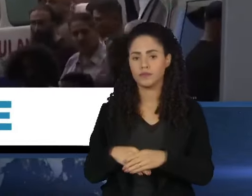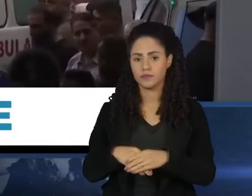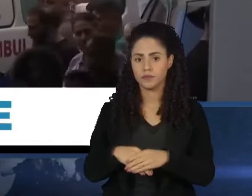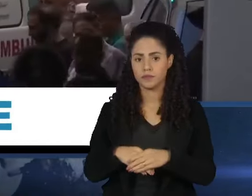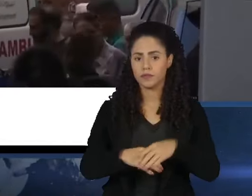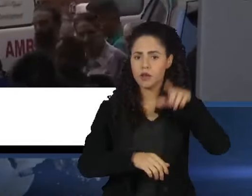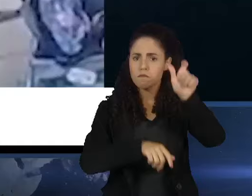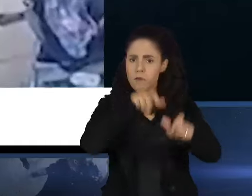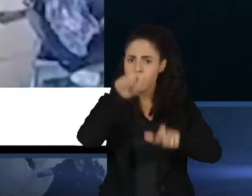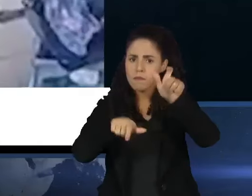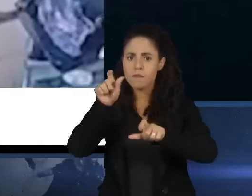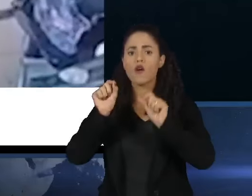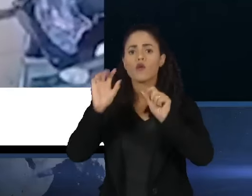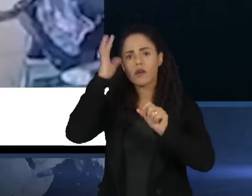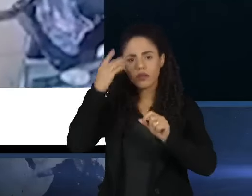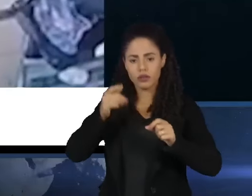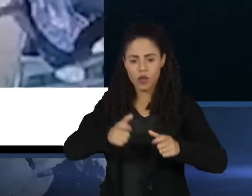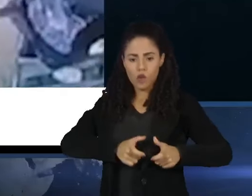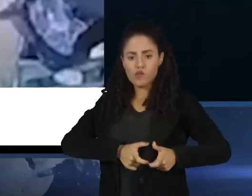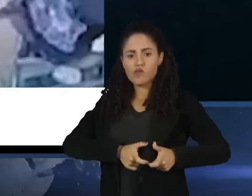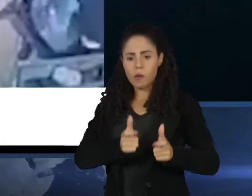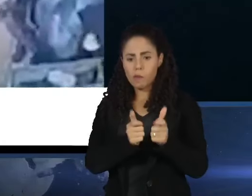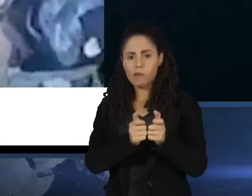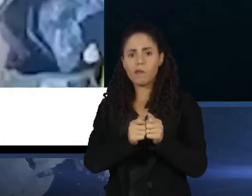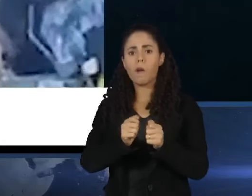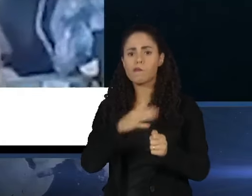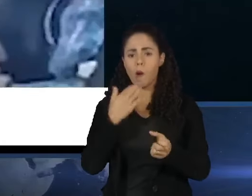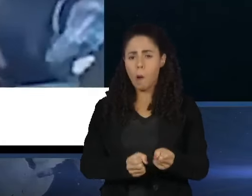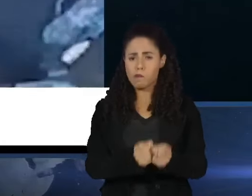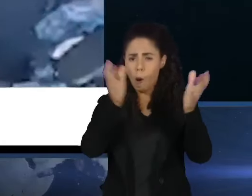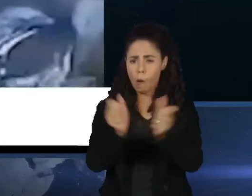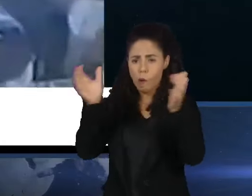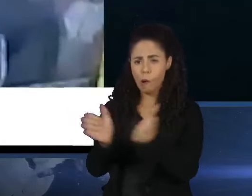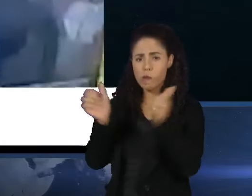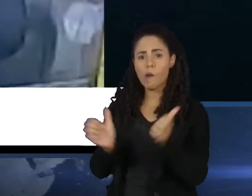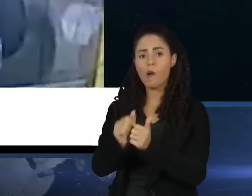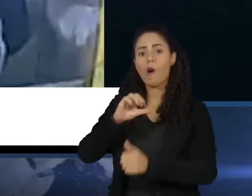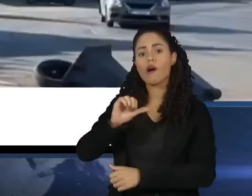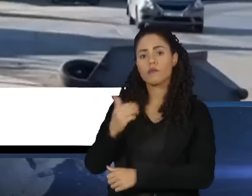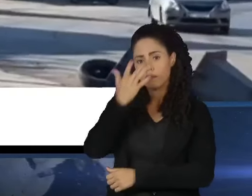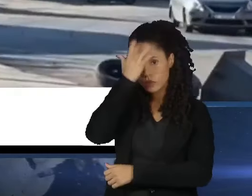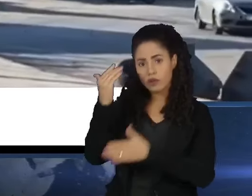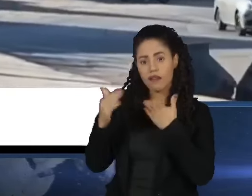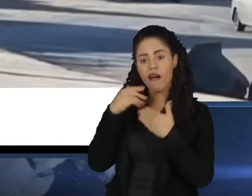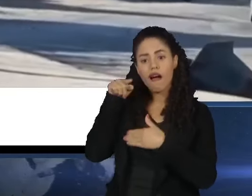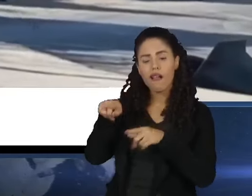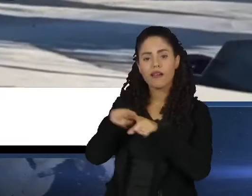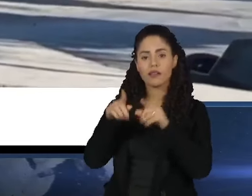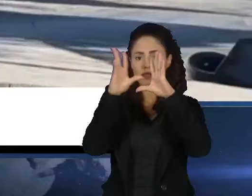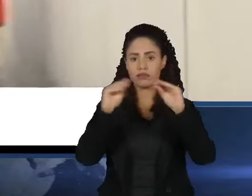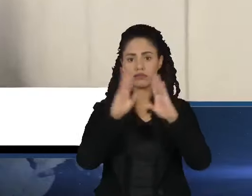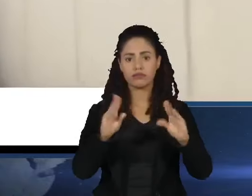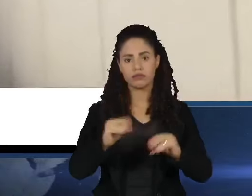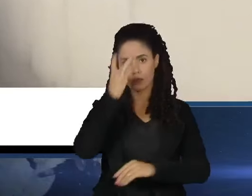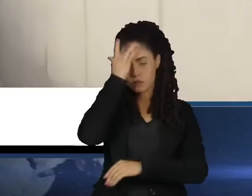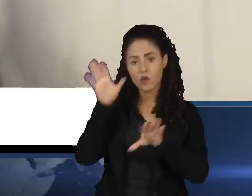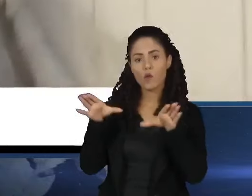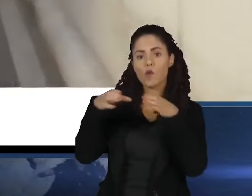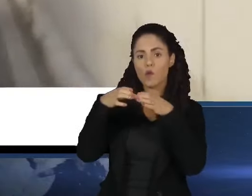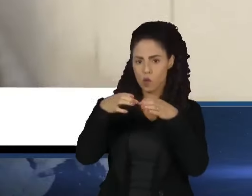Milhares de pagers explodem ao mesmo tempo e deixam 9 mortos e quase 3 mil feridos no Líbano. Os alvos eram integrantes do